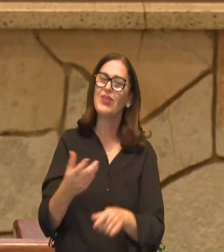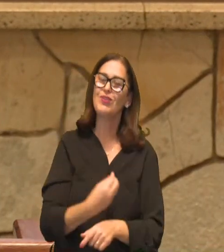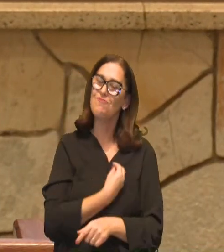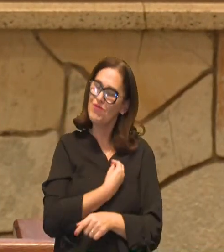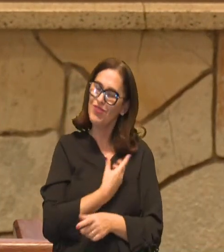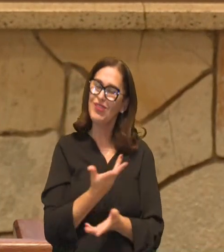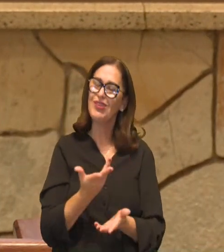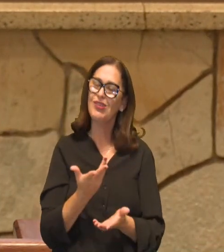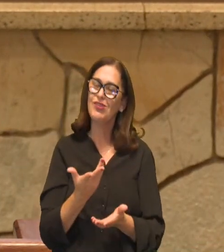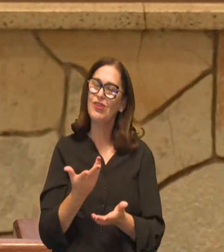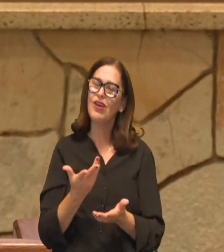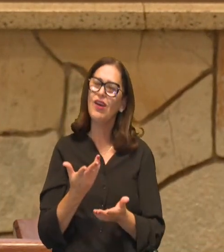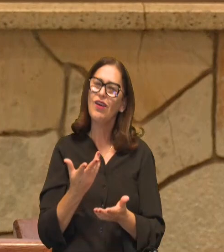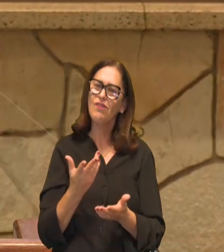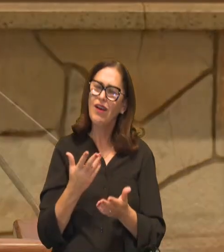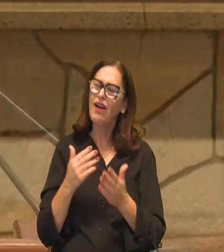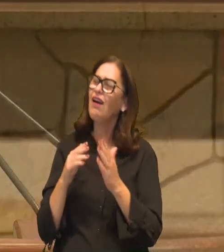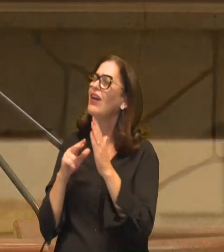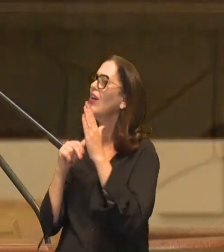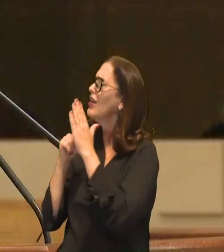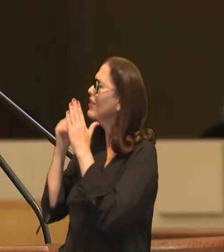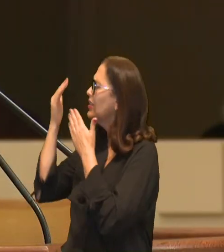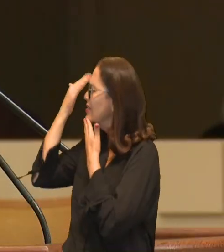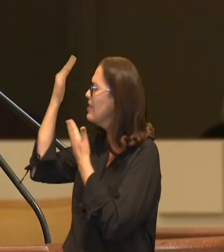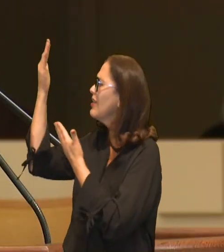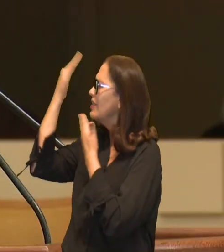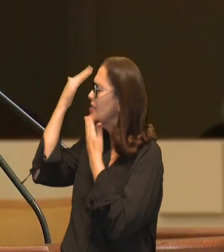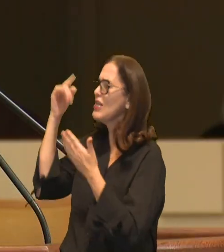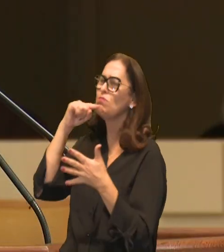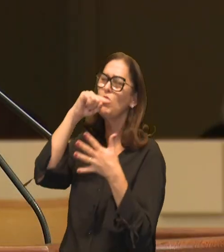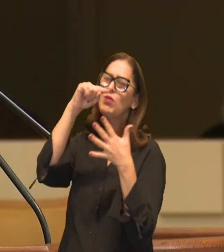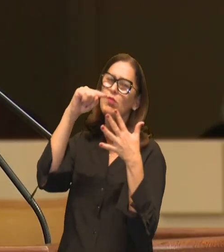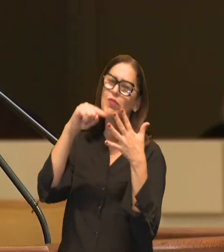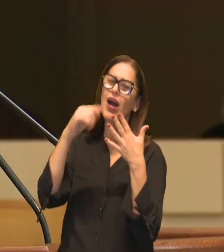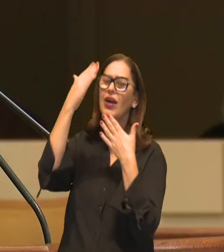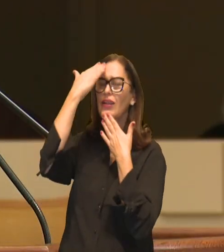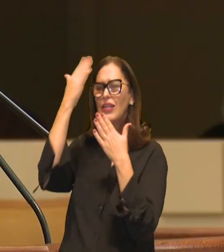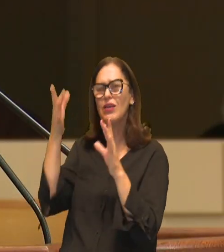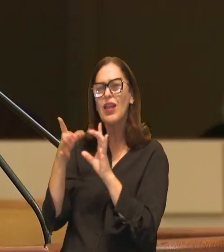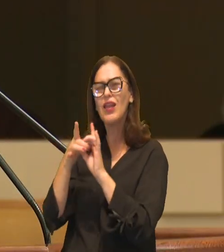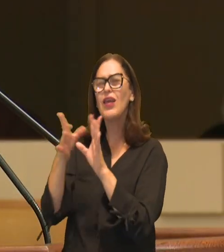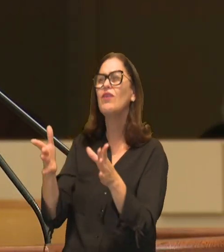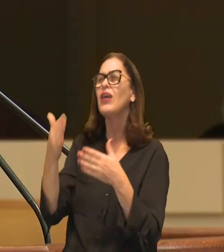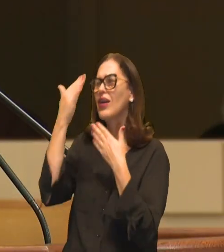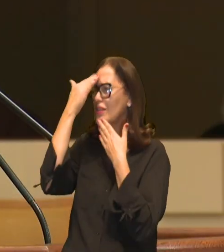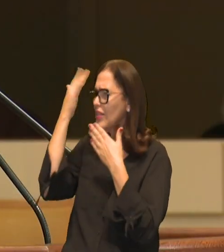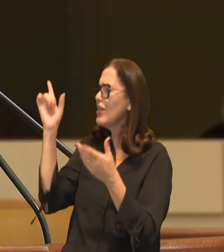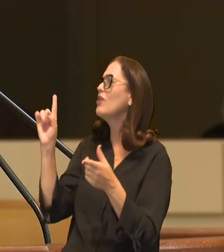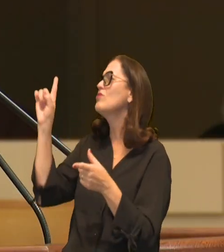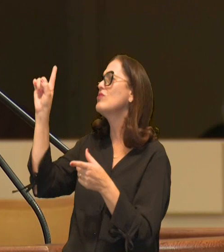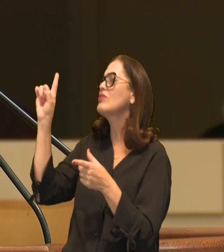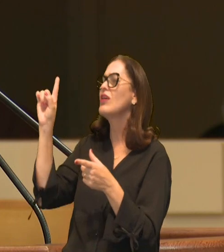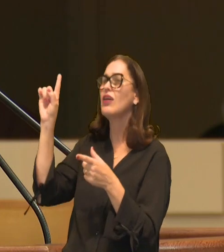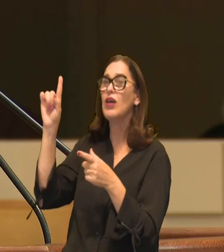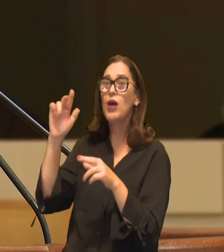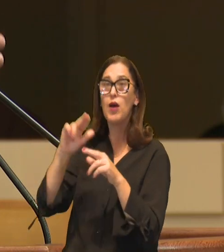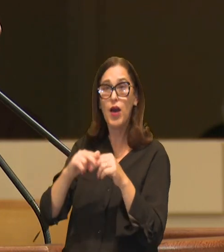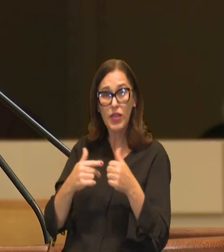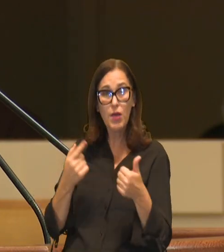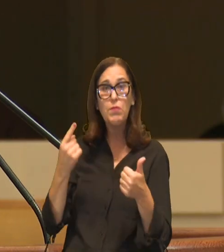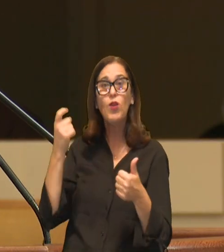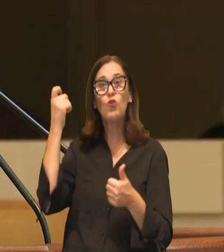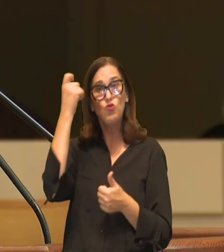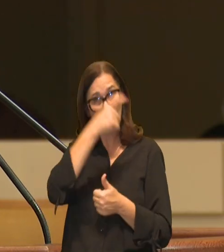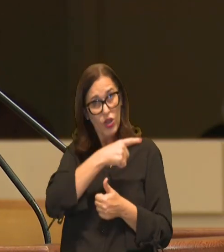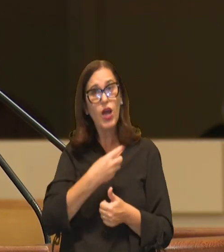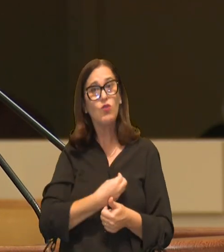Faça isso, vai agradecendo a Deus, agradeça a Deus pelo livramento. Agradeça a Deus até pela dificuldade que